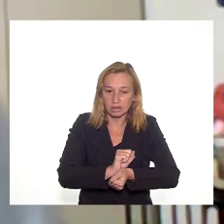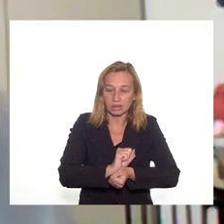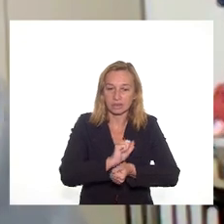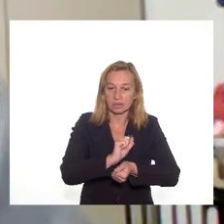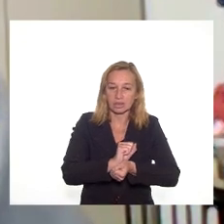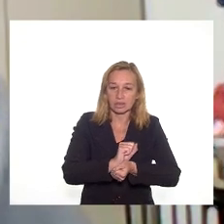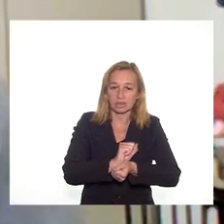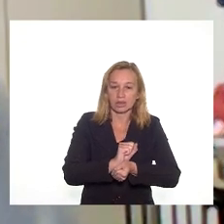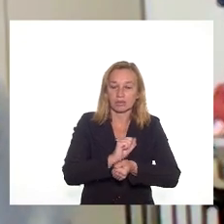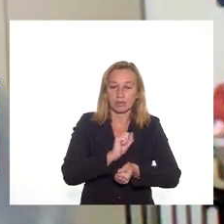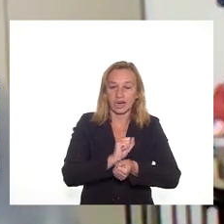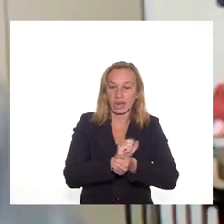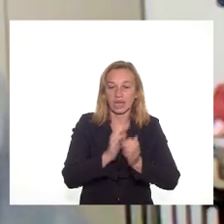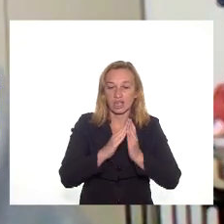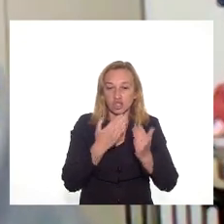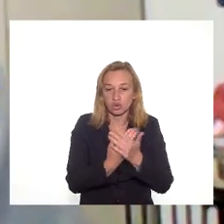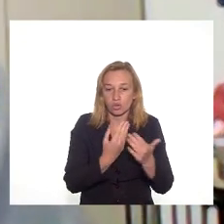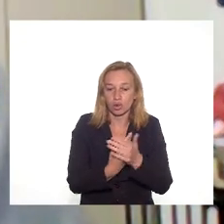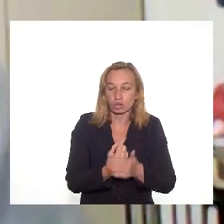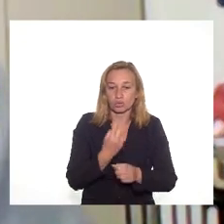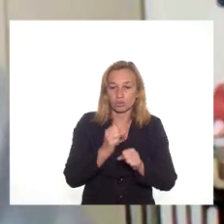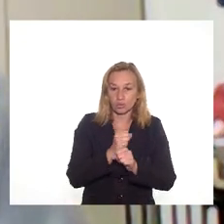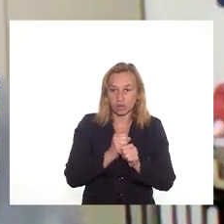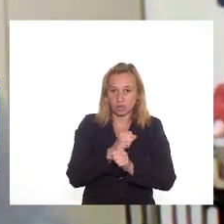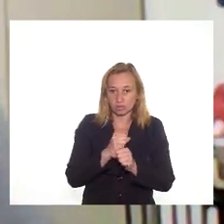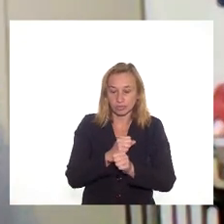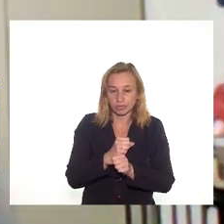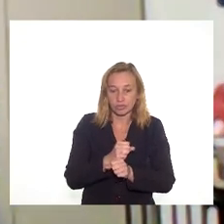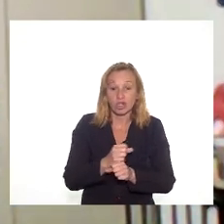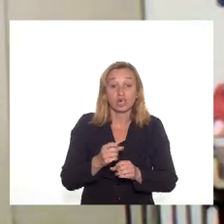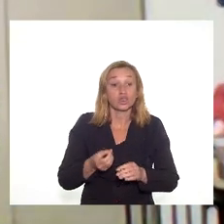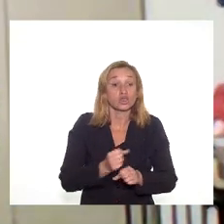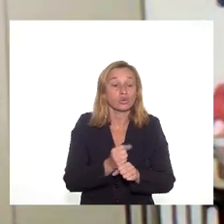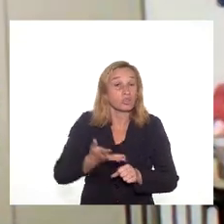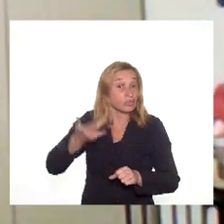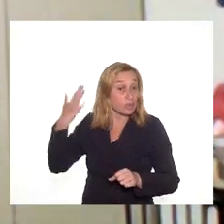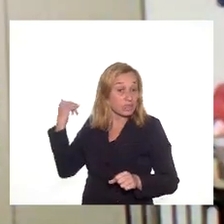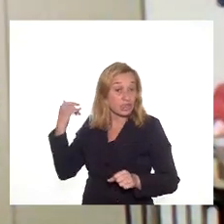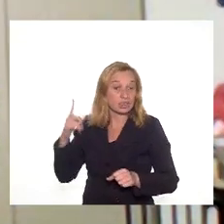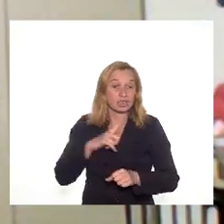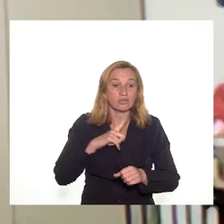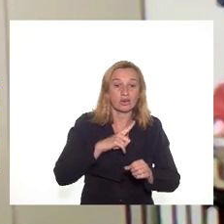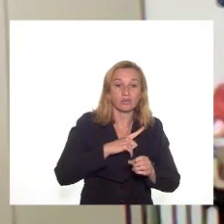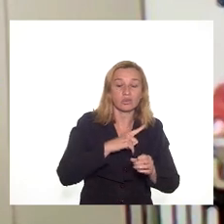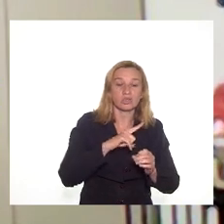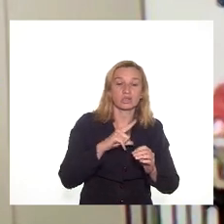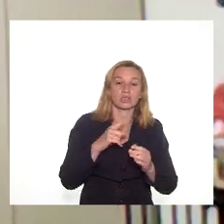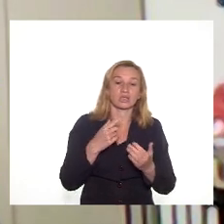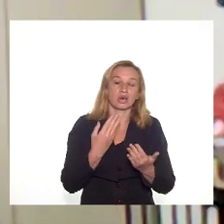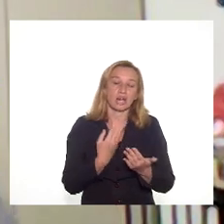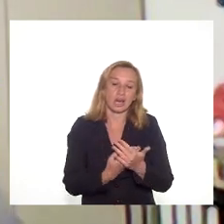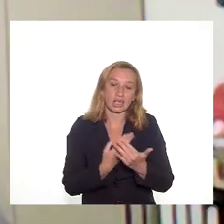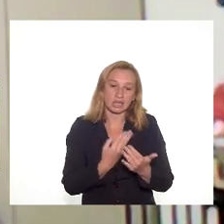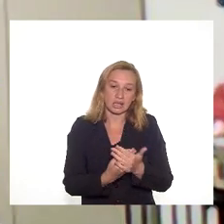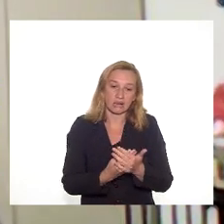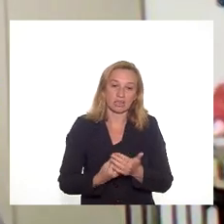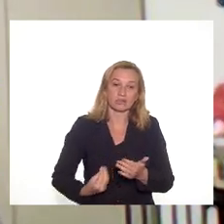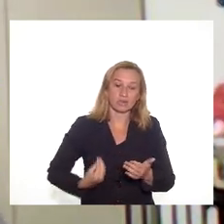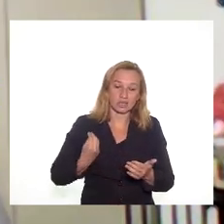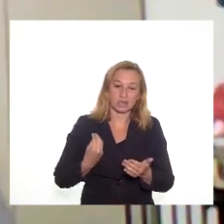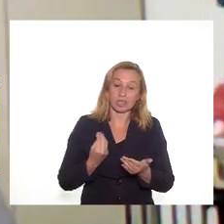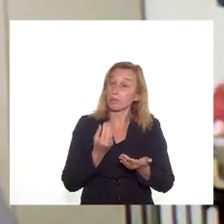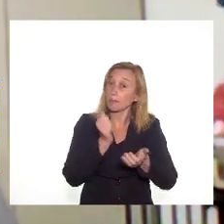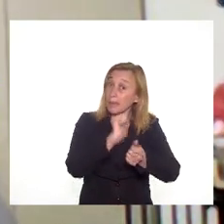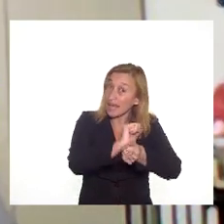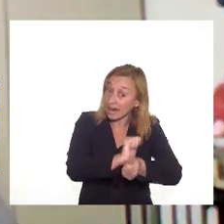Isso num ano em que toda a educação vive um impasse, porque desde o ano passado a gente teve as aulas presenciais necessariamente